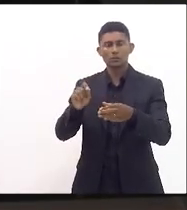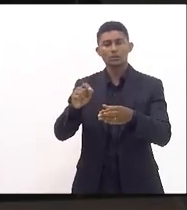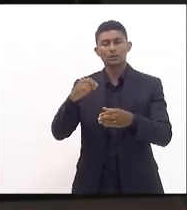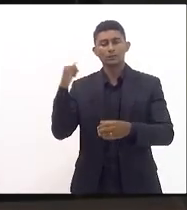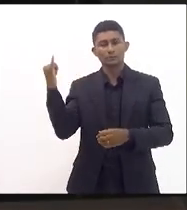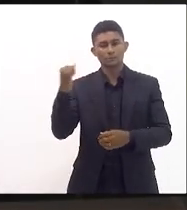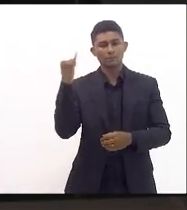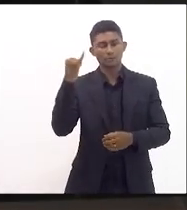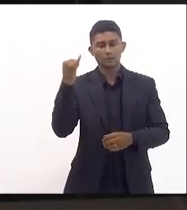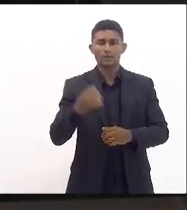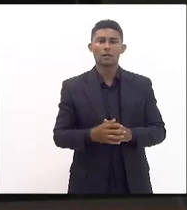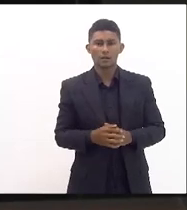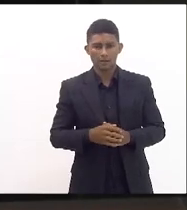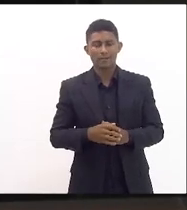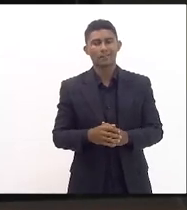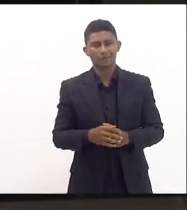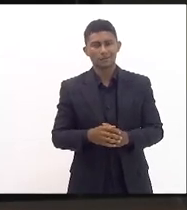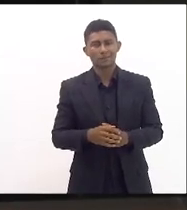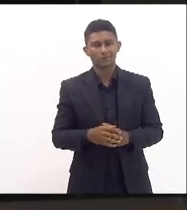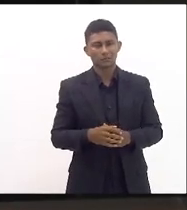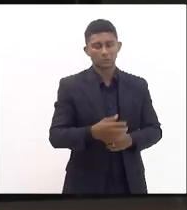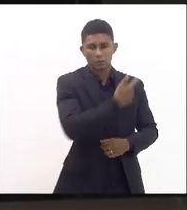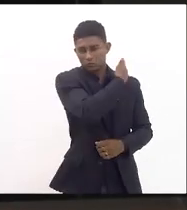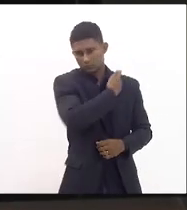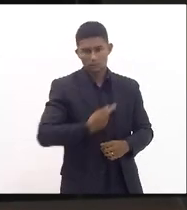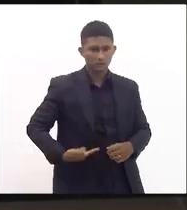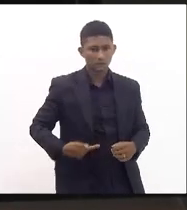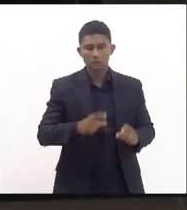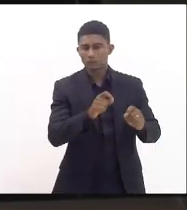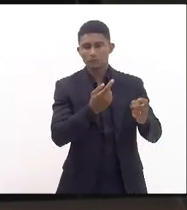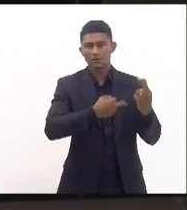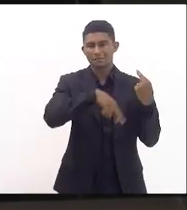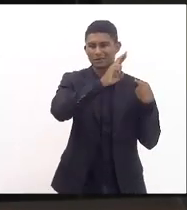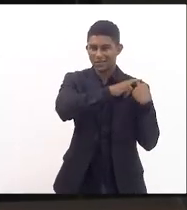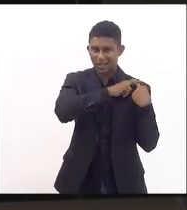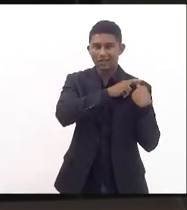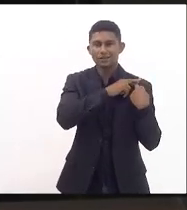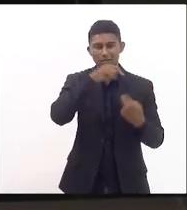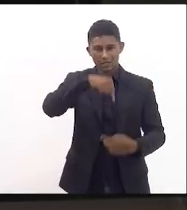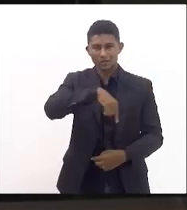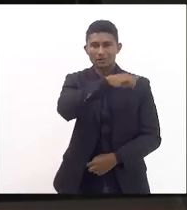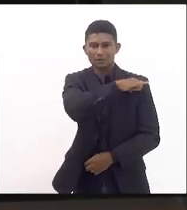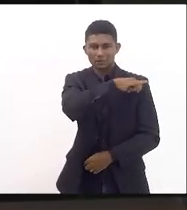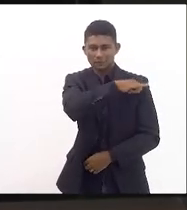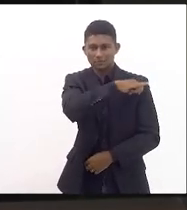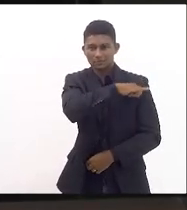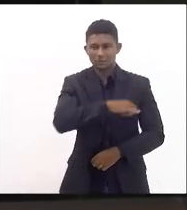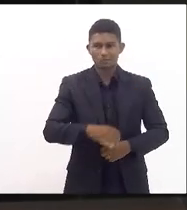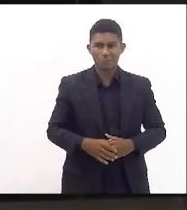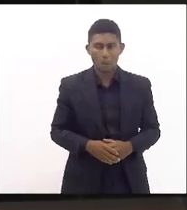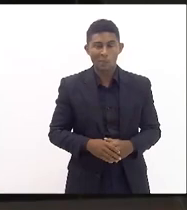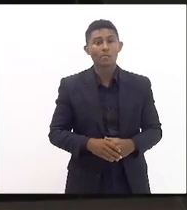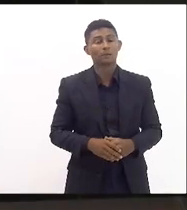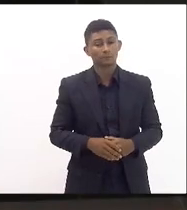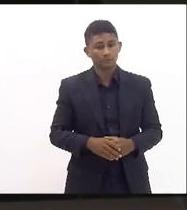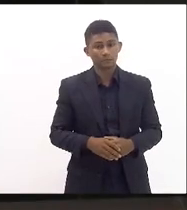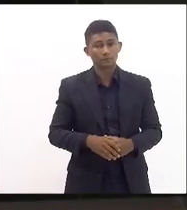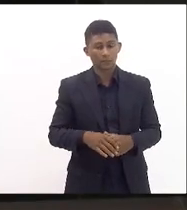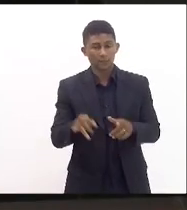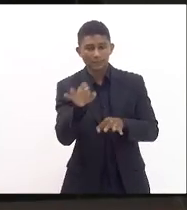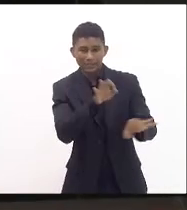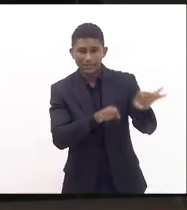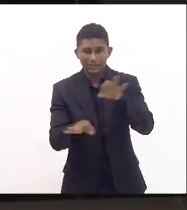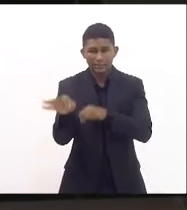agenda governamental, dos compromissos do Estado do Rio de Janeiro, do plano estratégico que